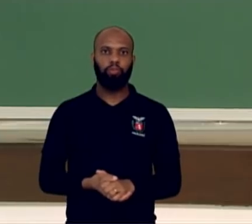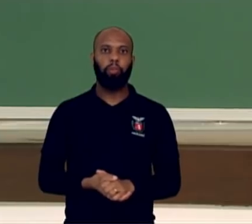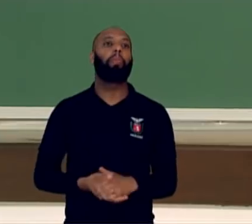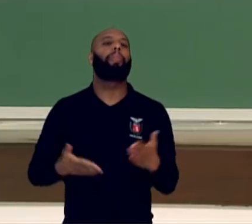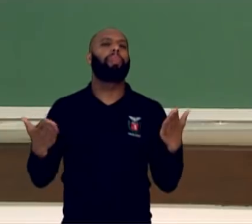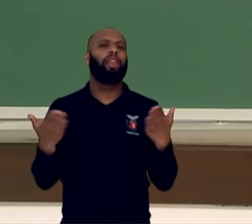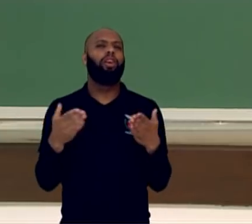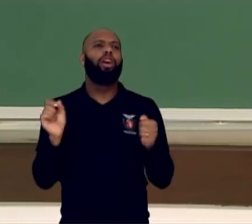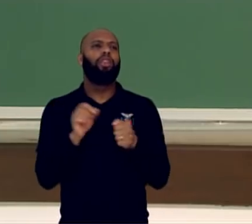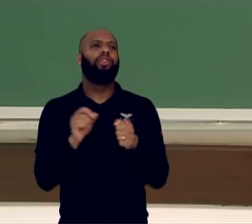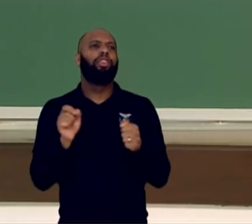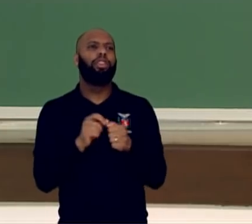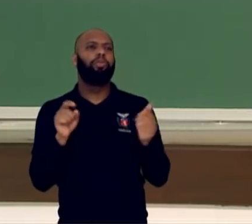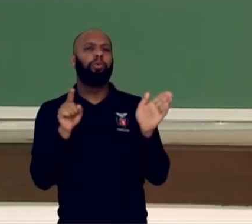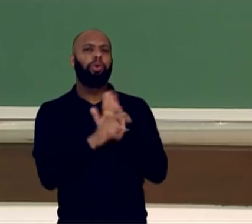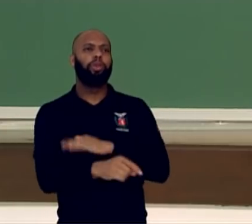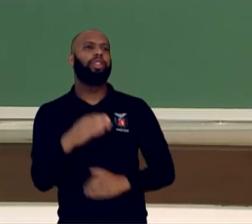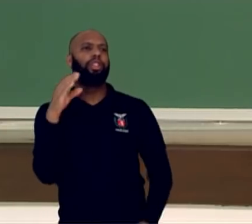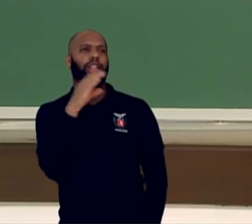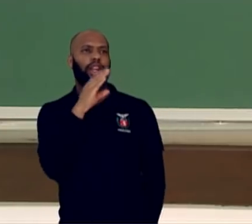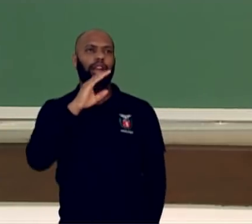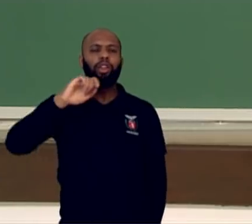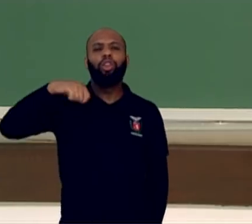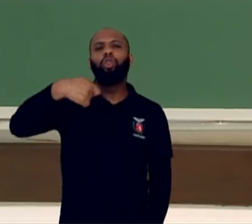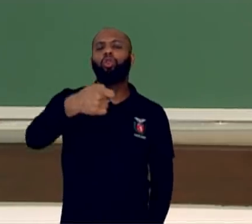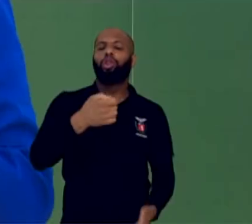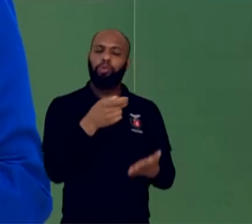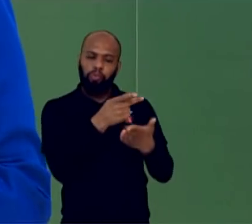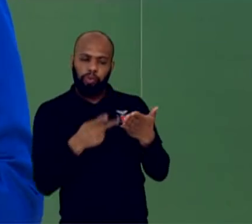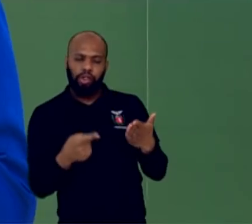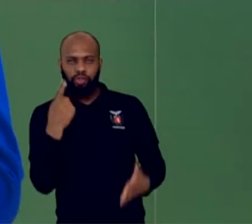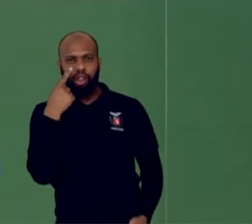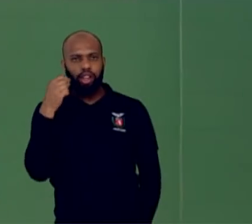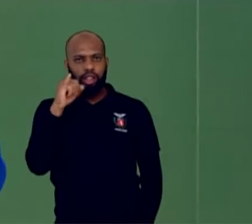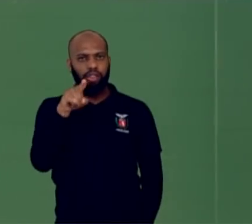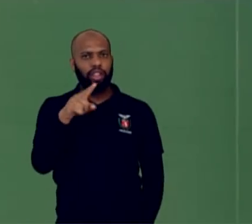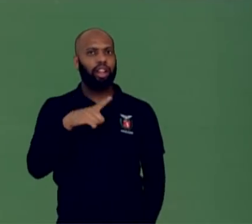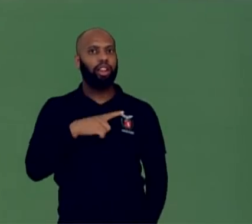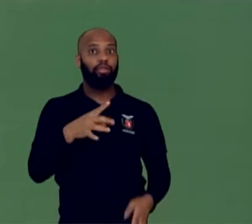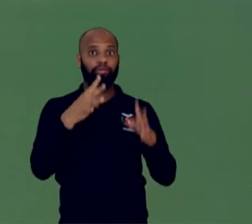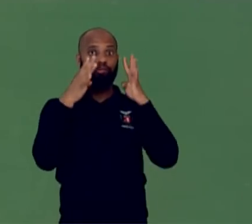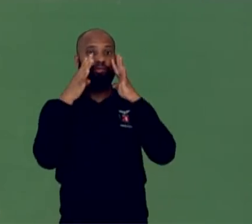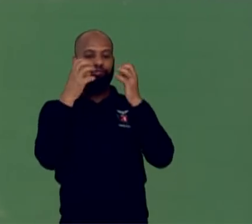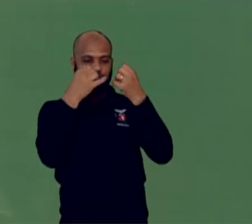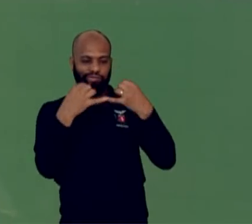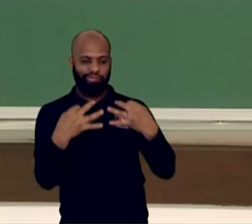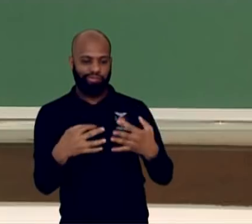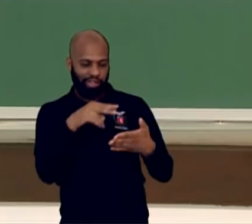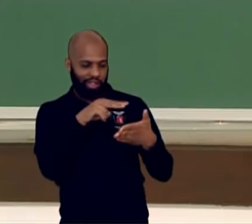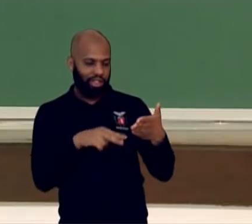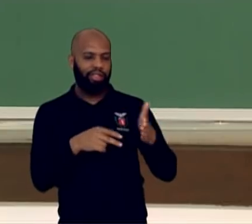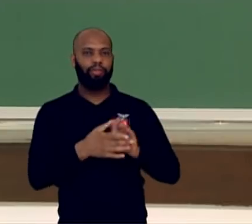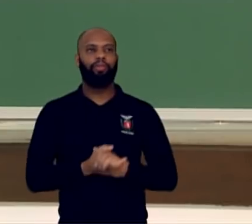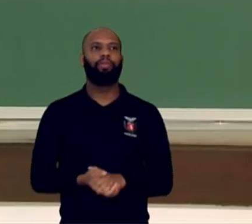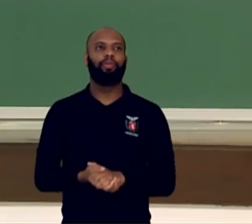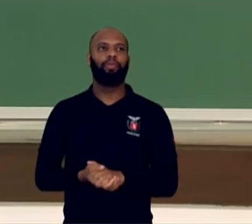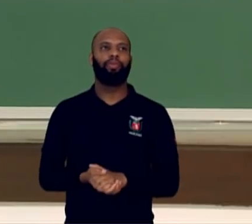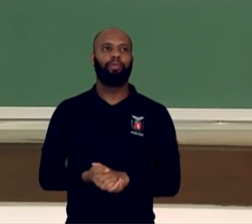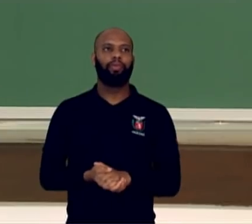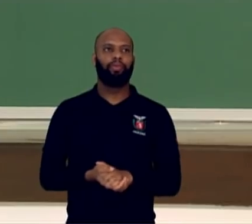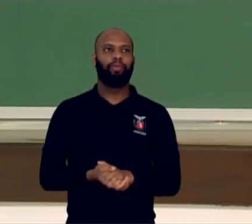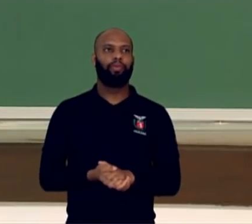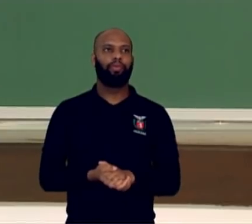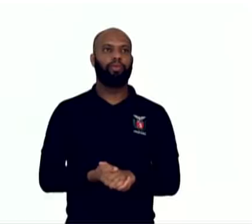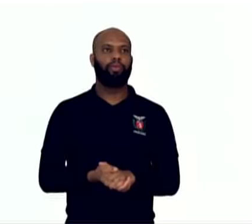Vamos fazer um quiz rapidinho aqui sobre o poema para ver se vocês prestaram atenção na nossa explicação e na nossa leitura. Então, vamos